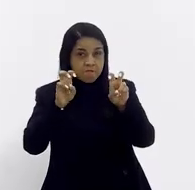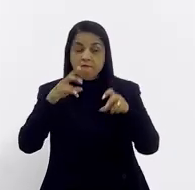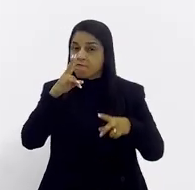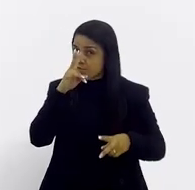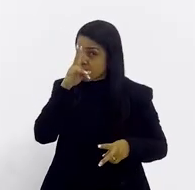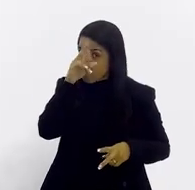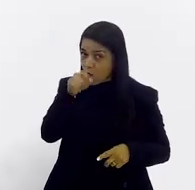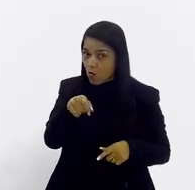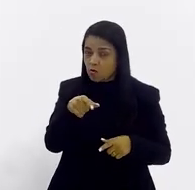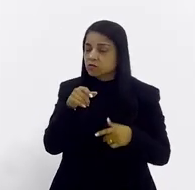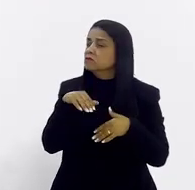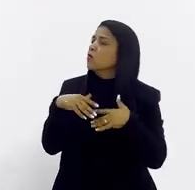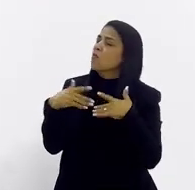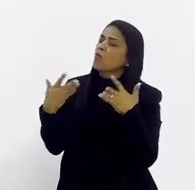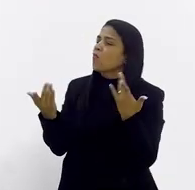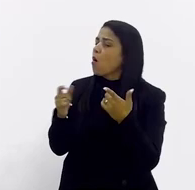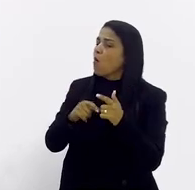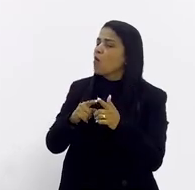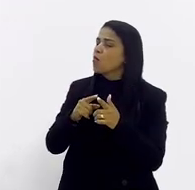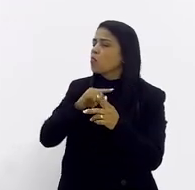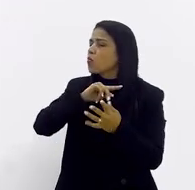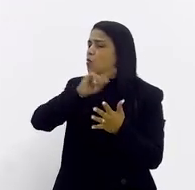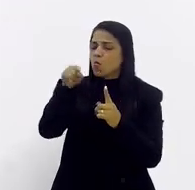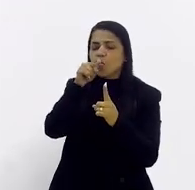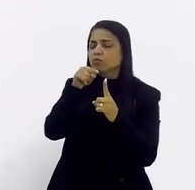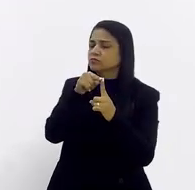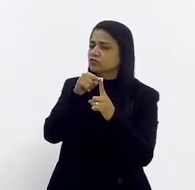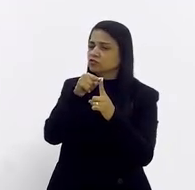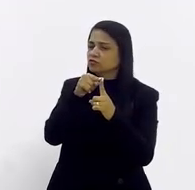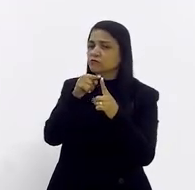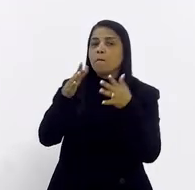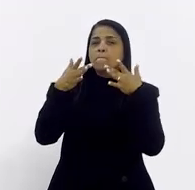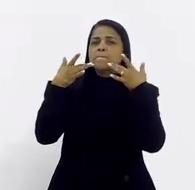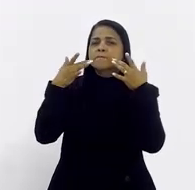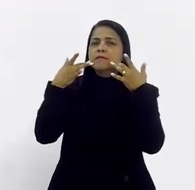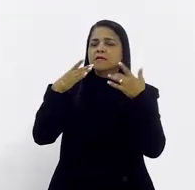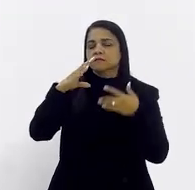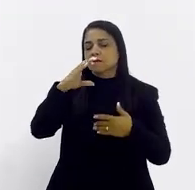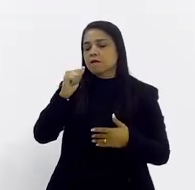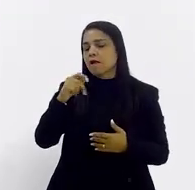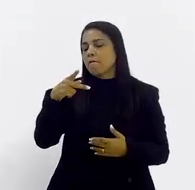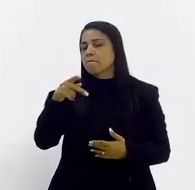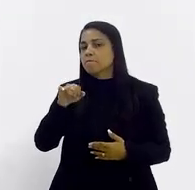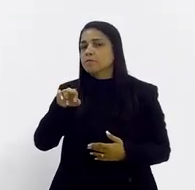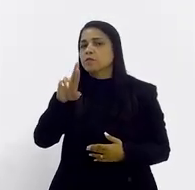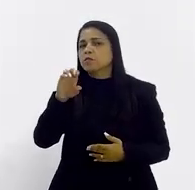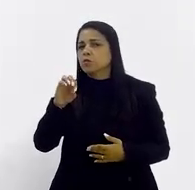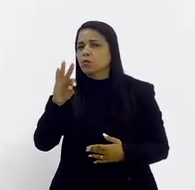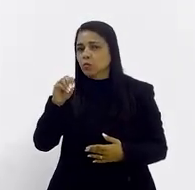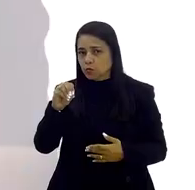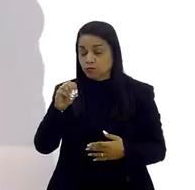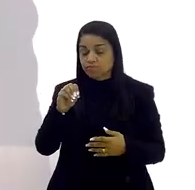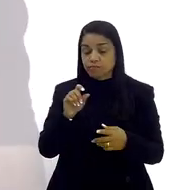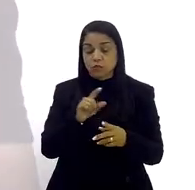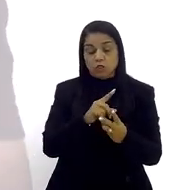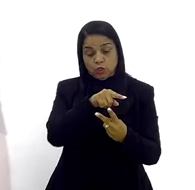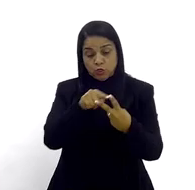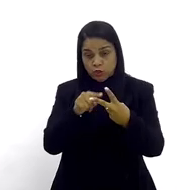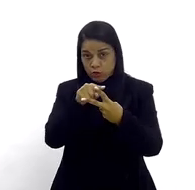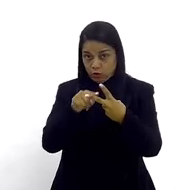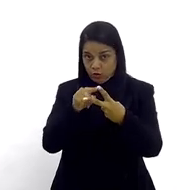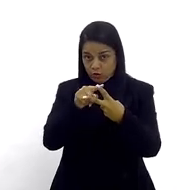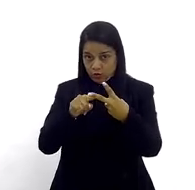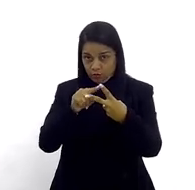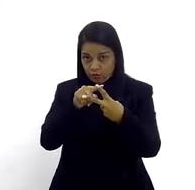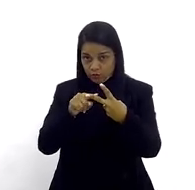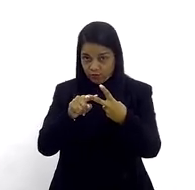Qual era a intenção de você fazer uma peça chamada Capiroto Capiroto Qual é a mensagem que vocês queriam levar dois